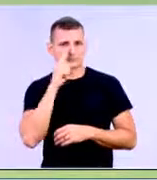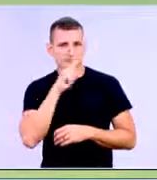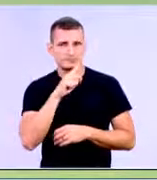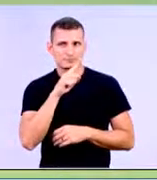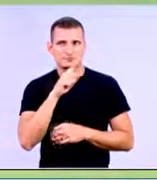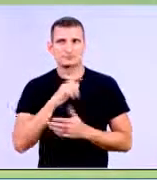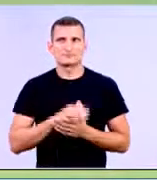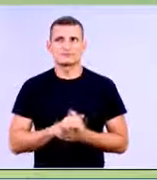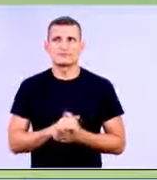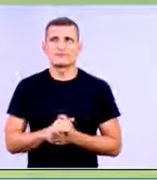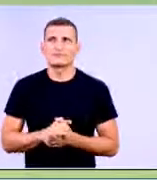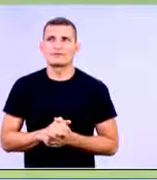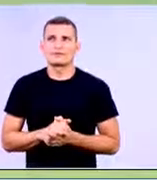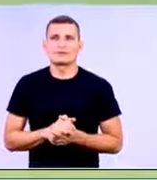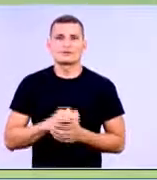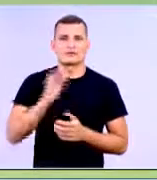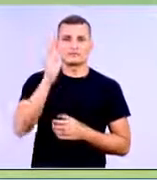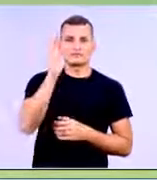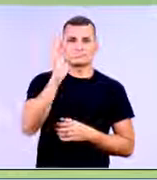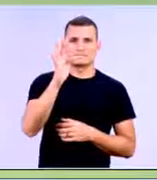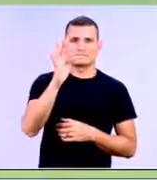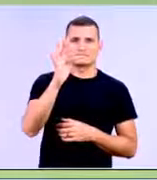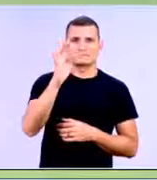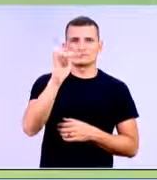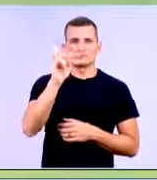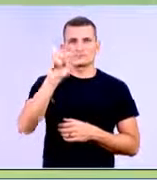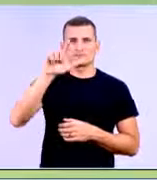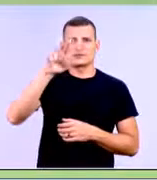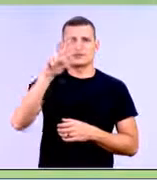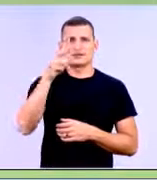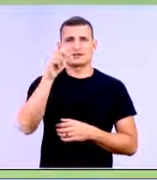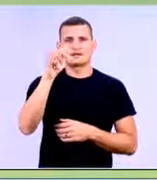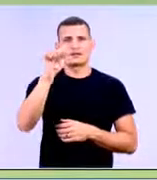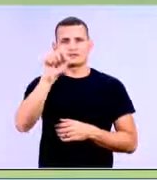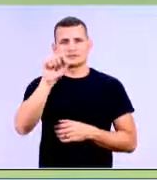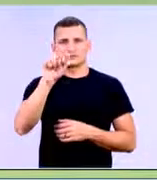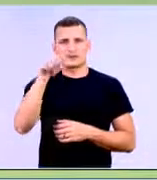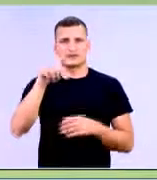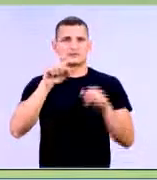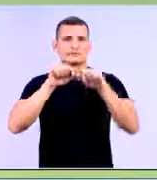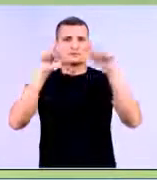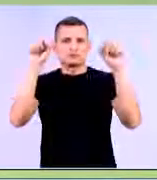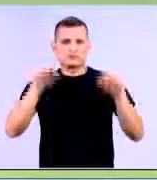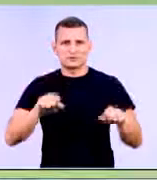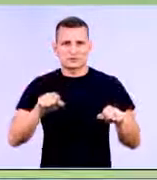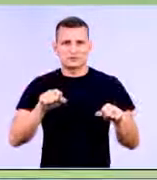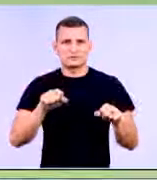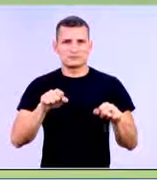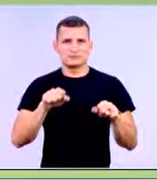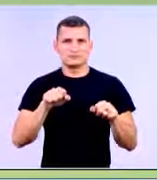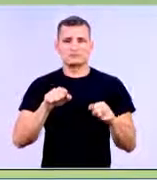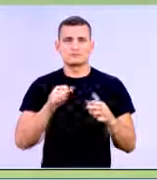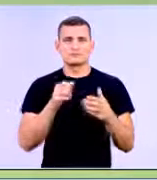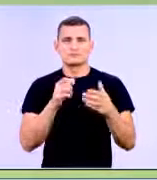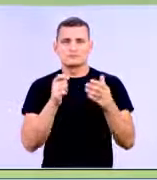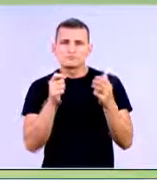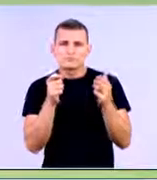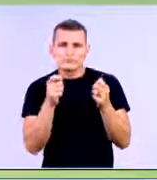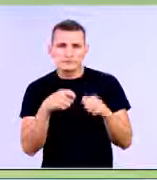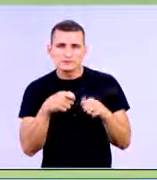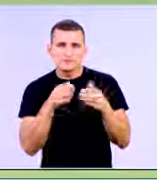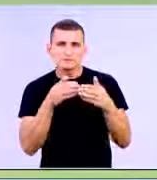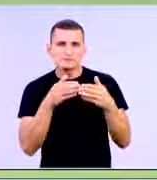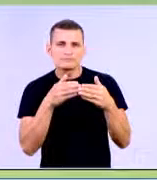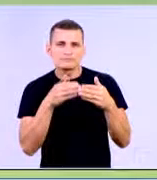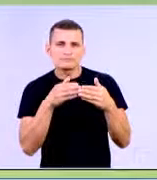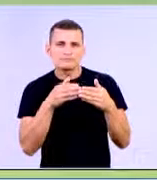Falhas é quando o sistema permite a quebra de alguns dos princípios da segurança da informação. Só para a